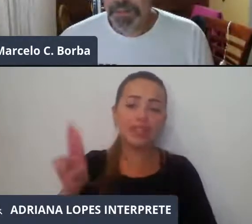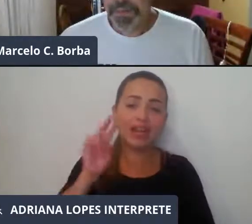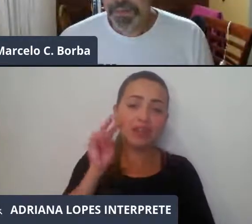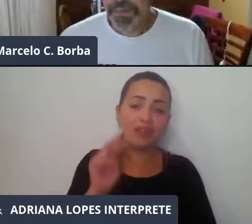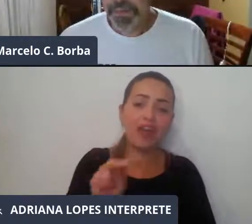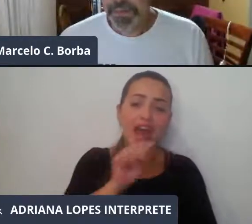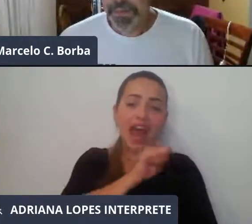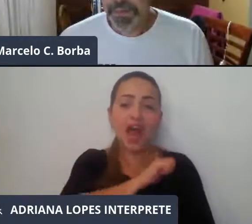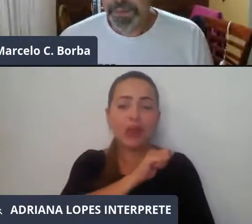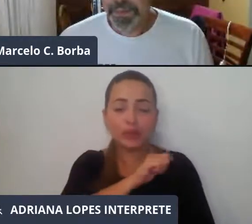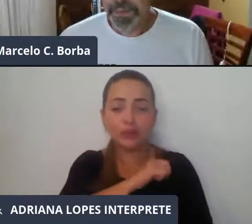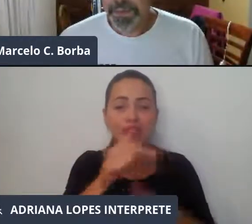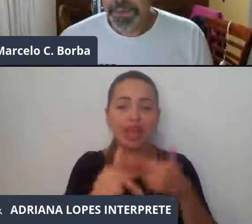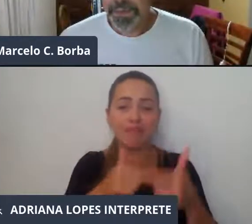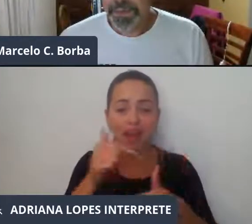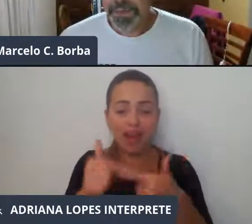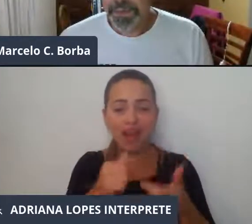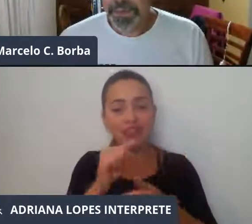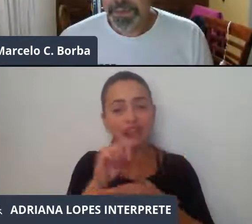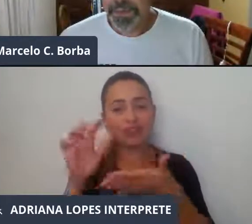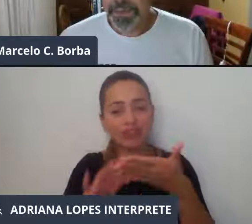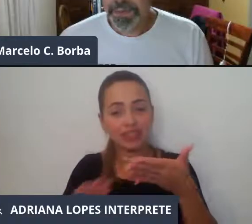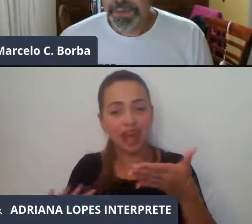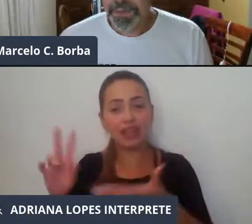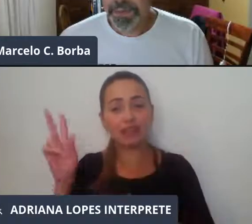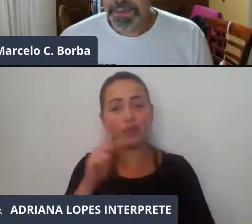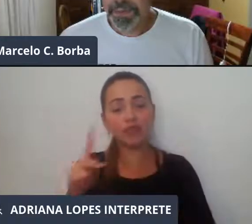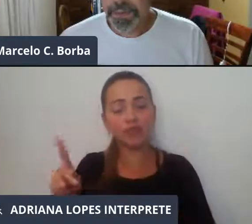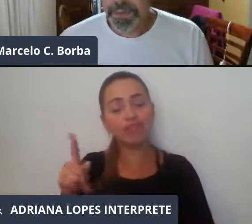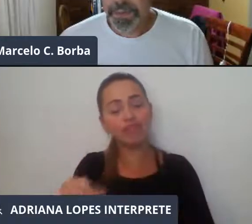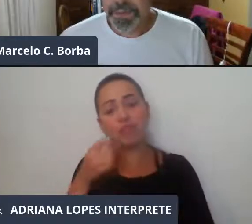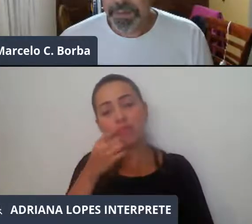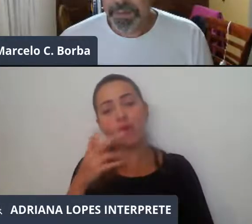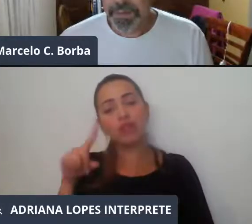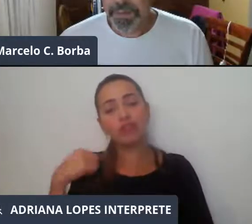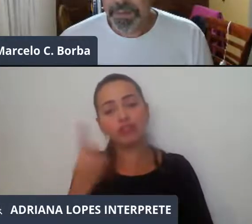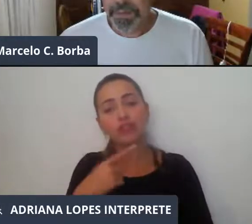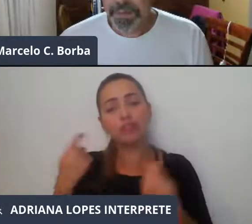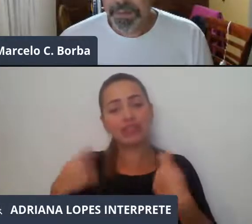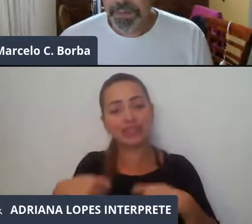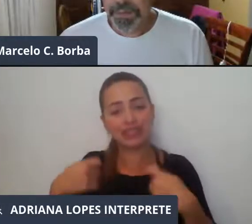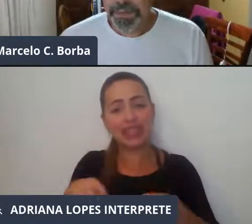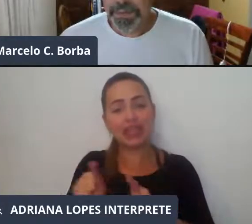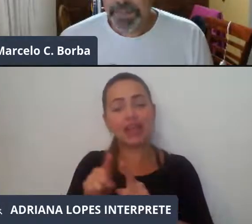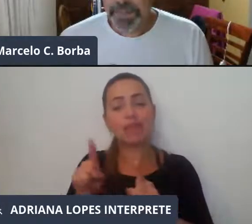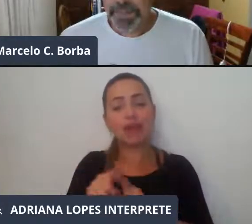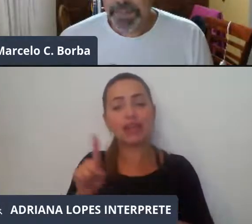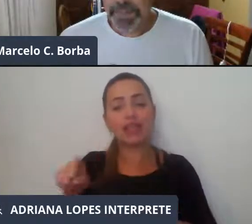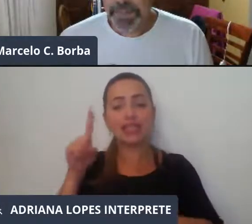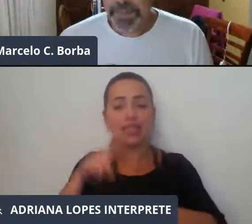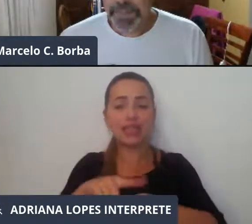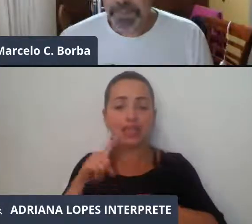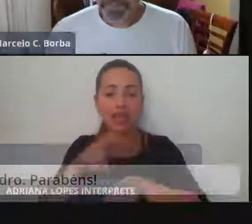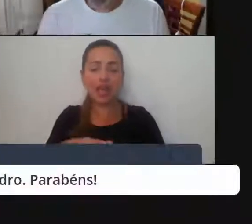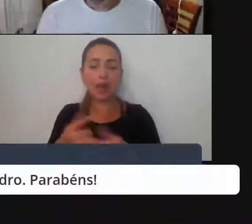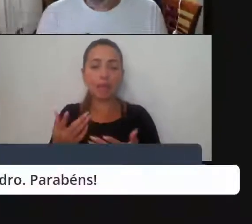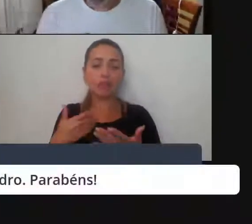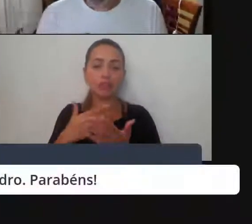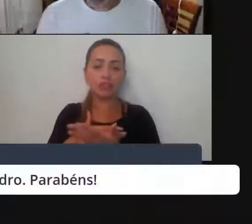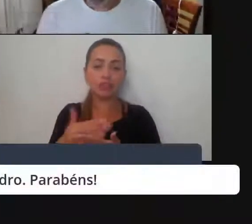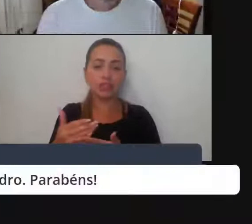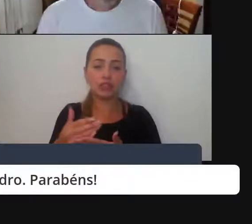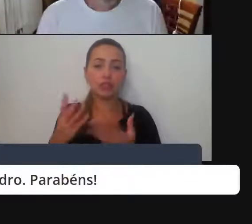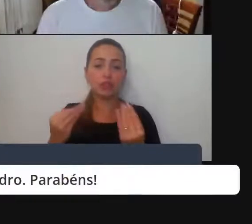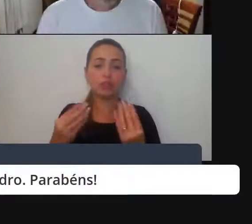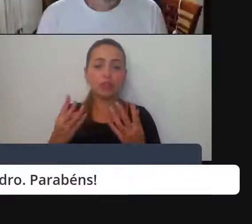alunos trabalhando com as tarefas e os professores. Então, assim, a gente precisa desse tempo, e aqui esse início já foi